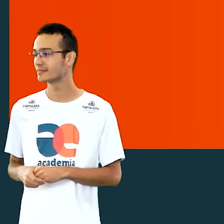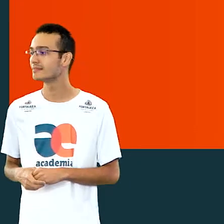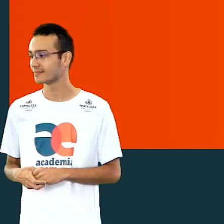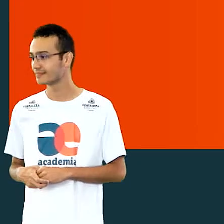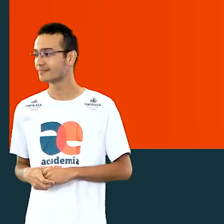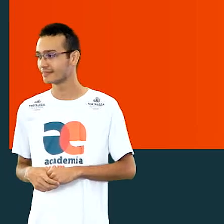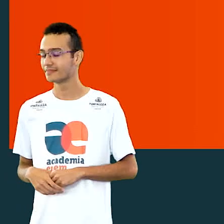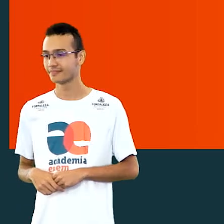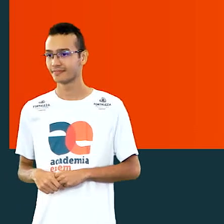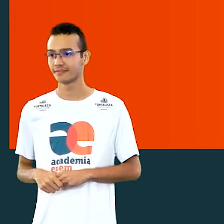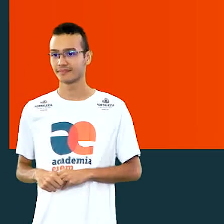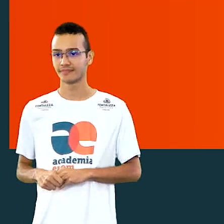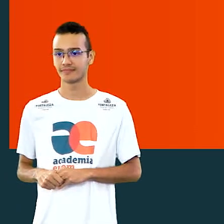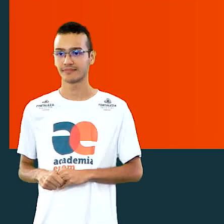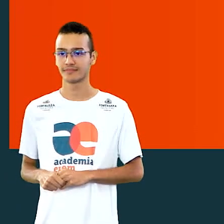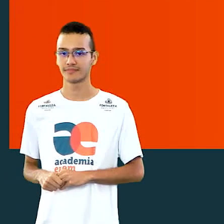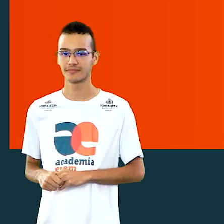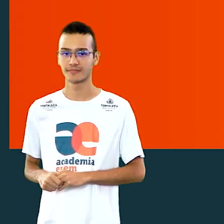lá.